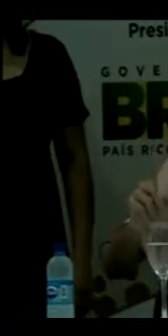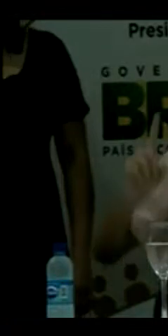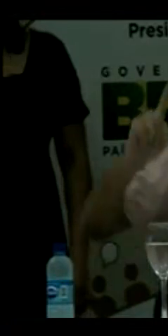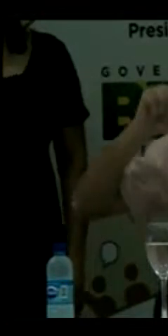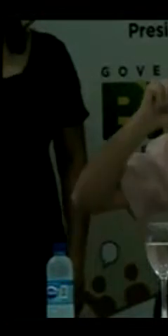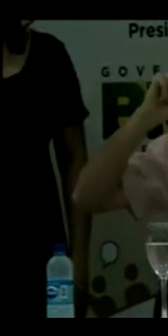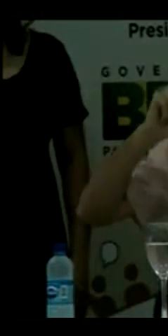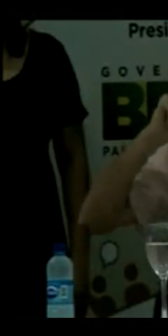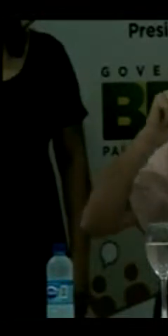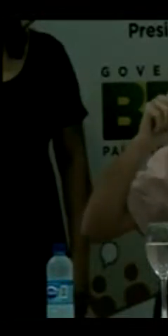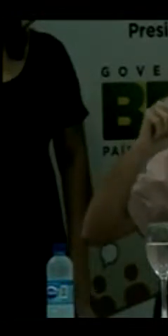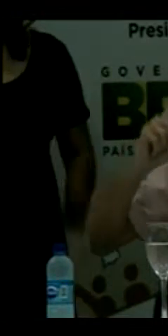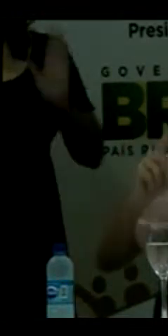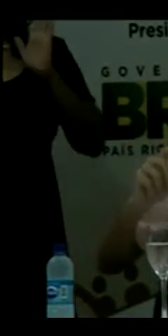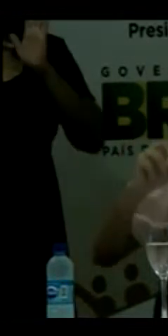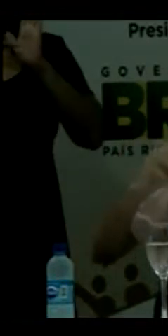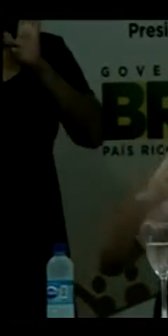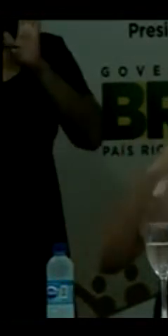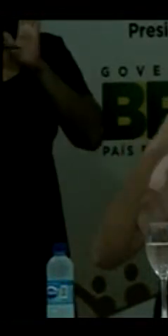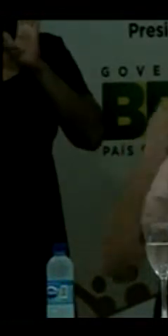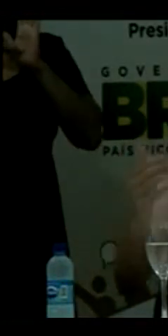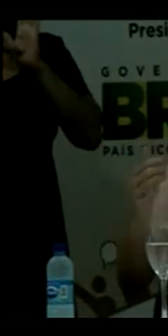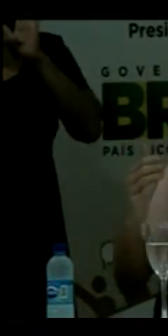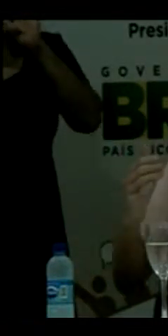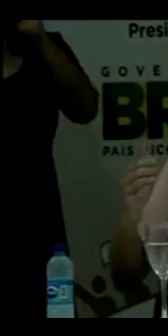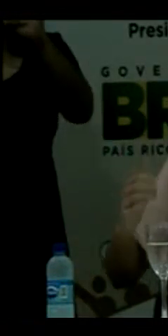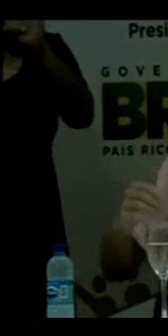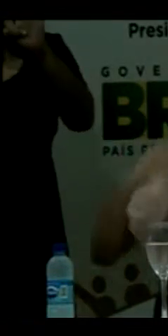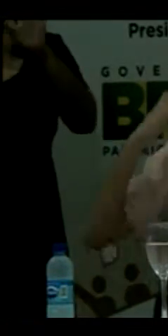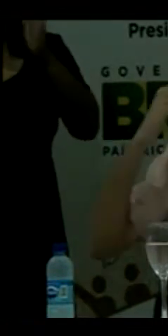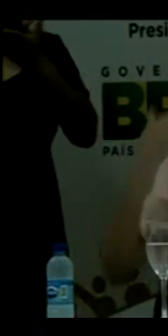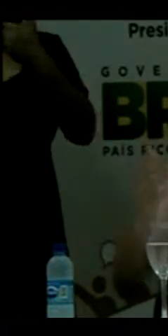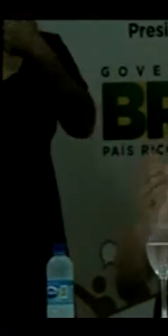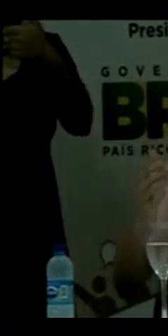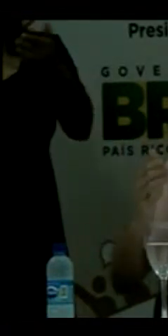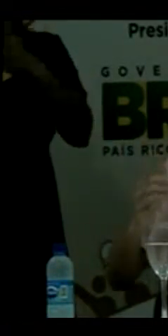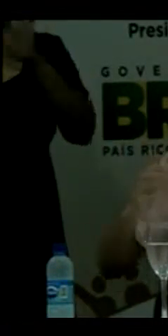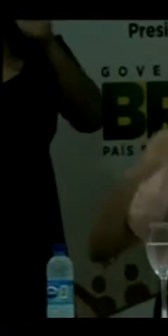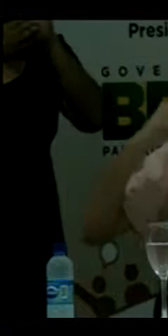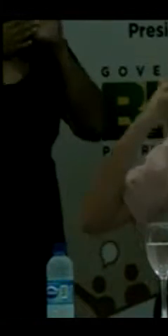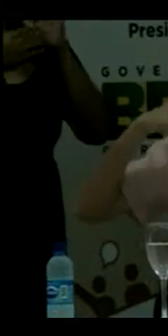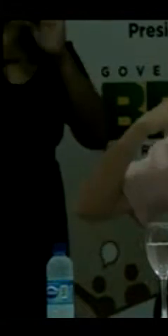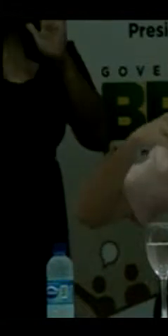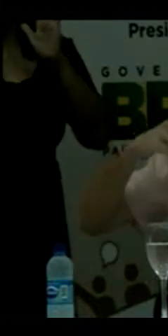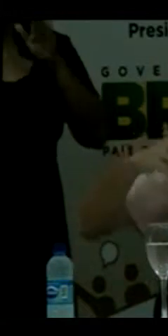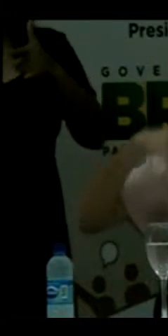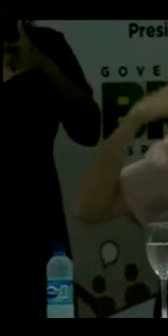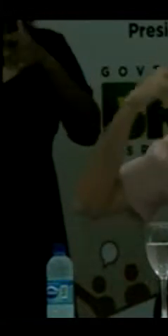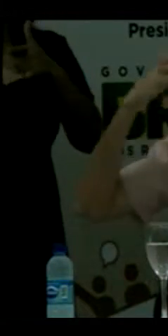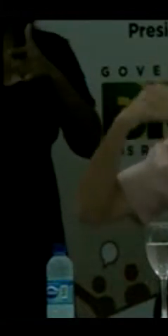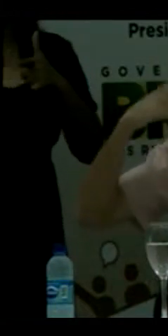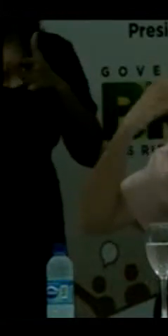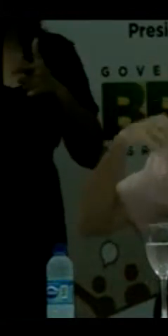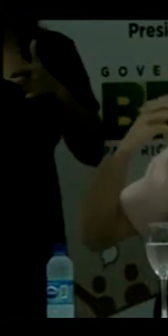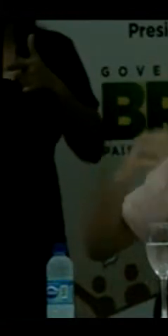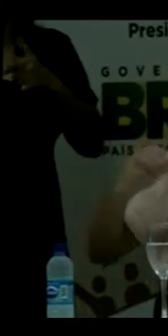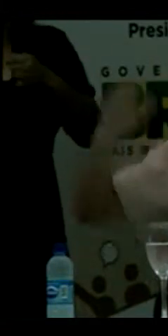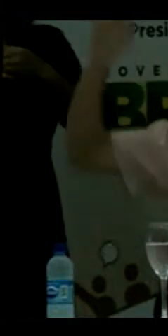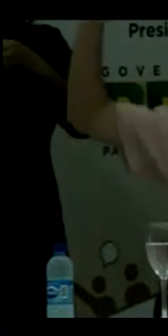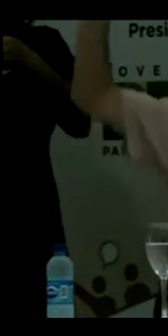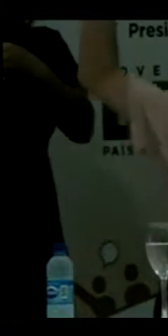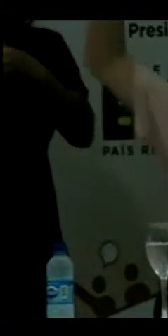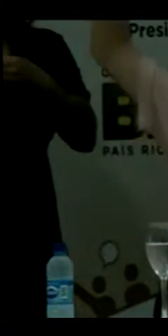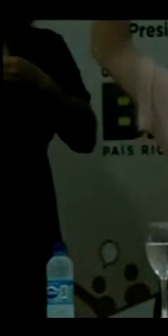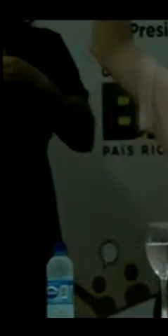já apresentou alguma proposta ou apontou um problema sobre a sua cidade ou para melhorar o seu estado ou